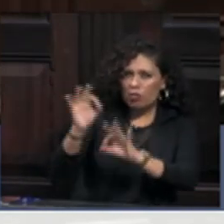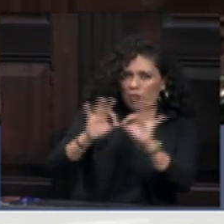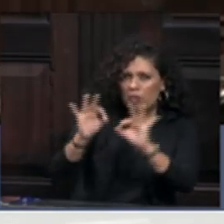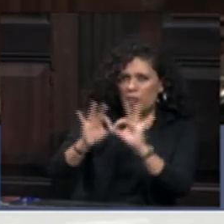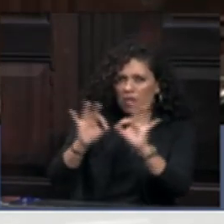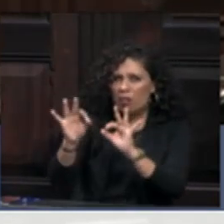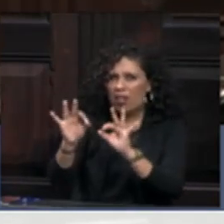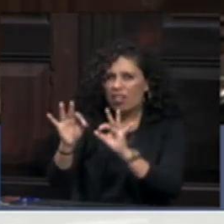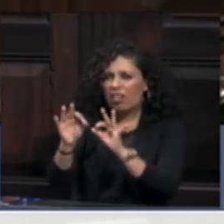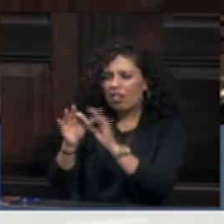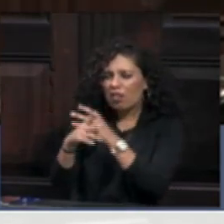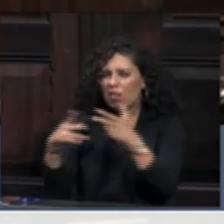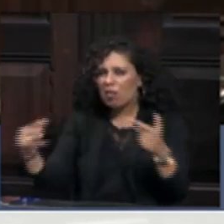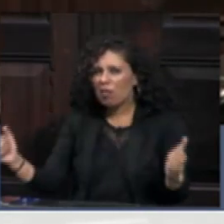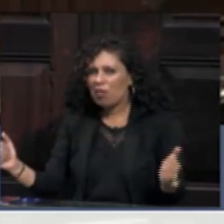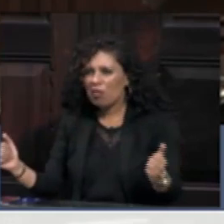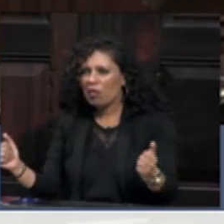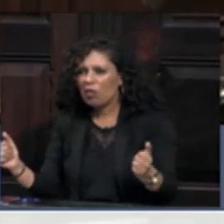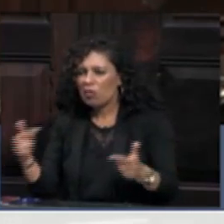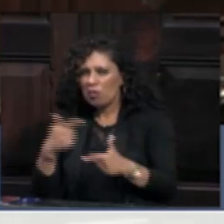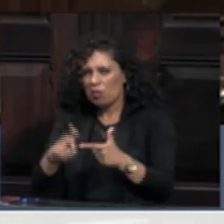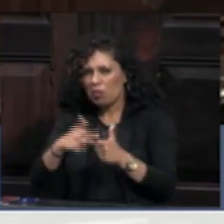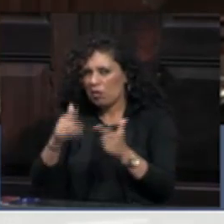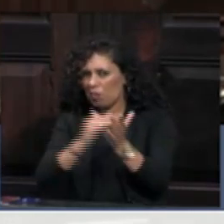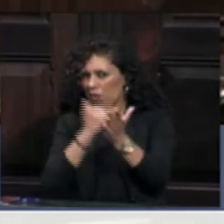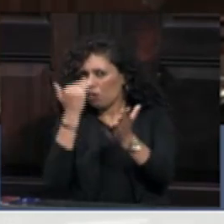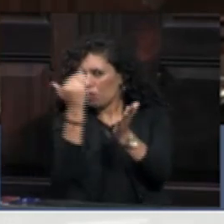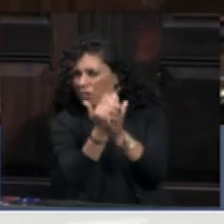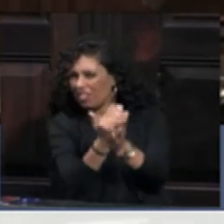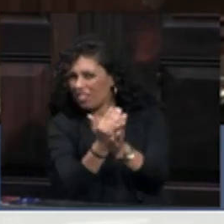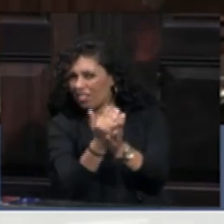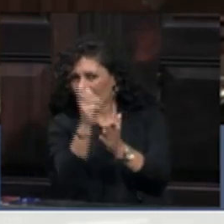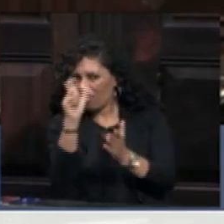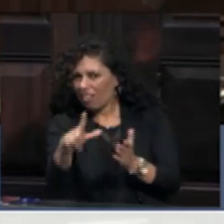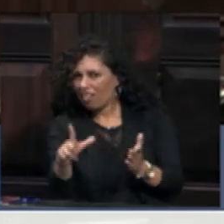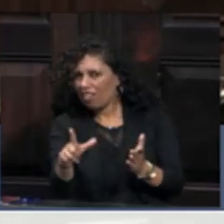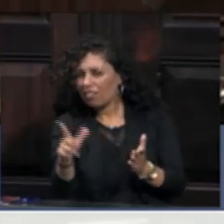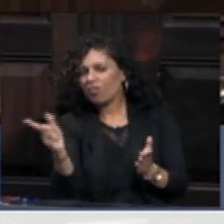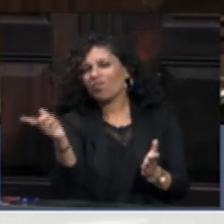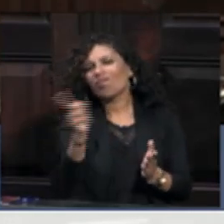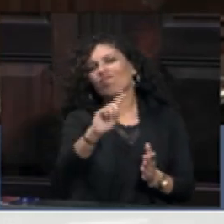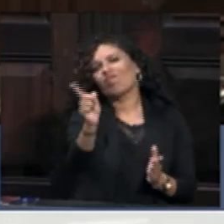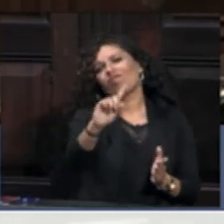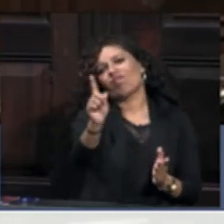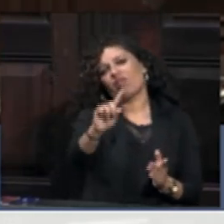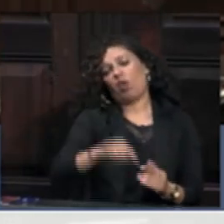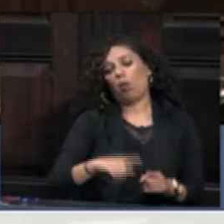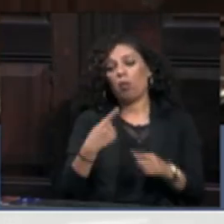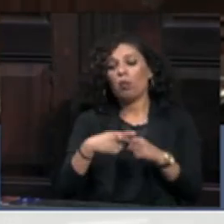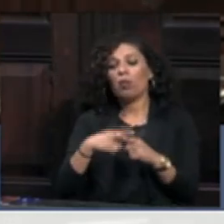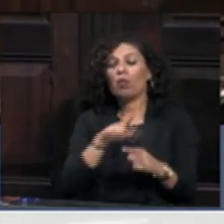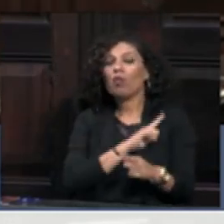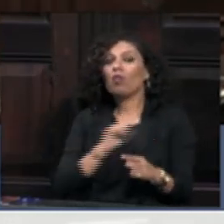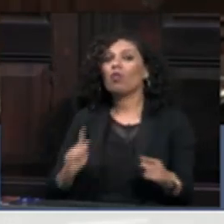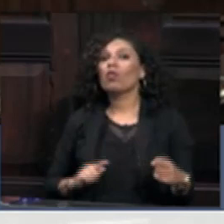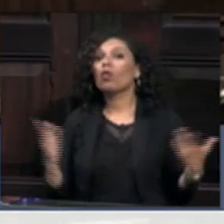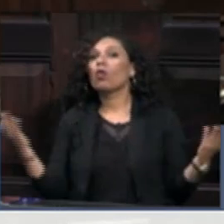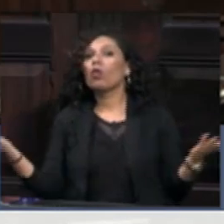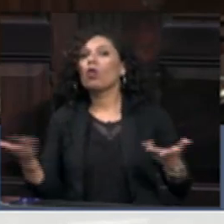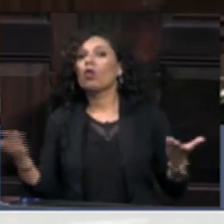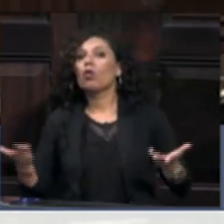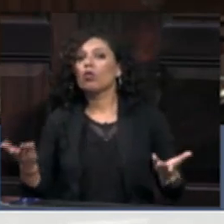Esse é um governo que está lá, de trás das grades. O